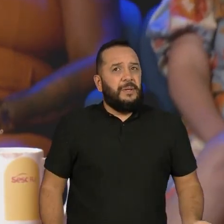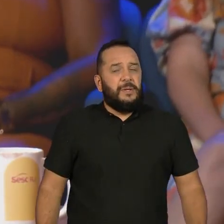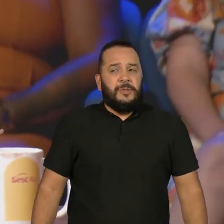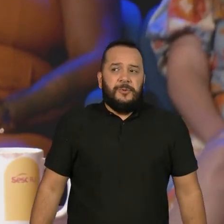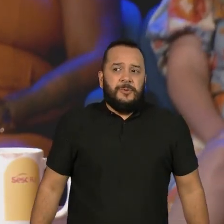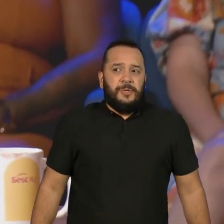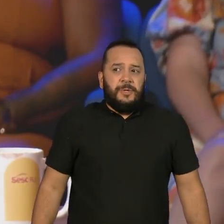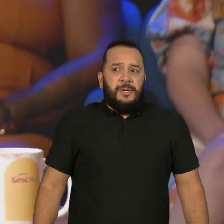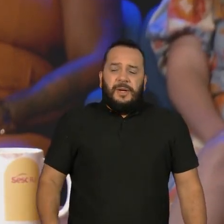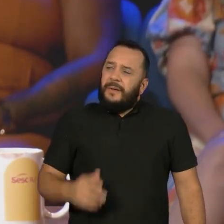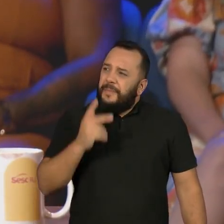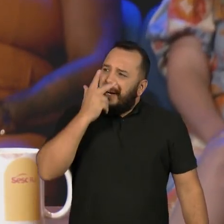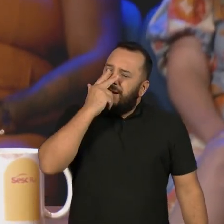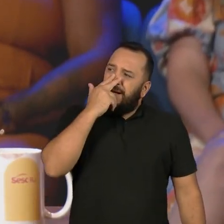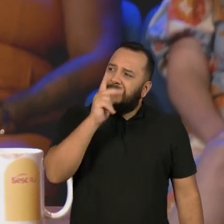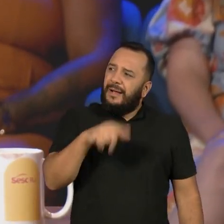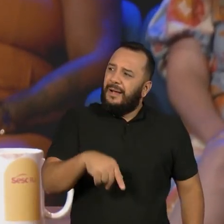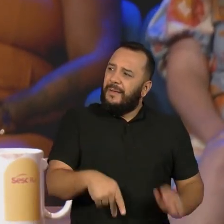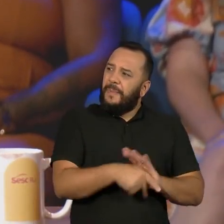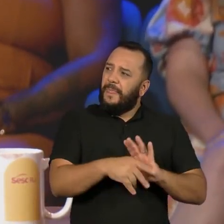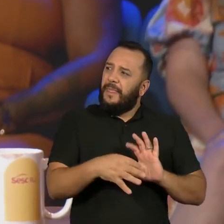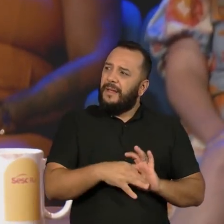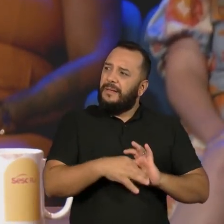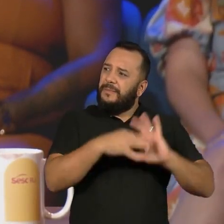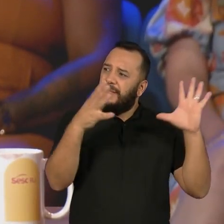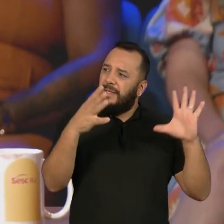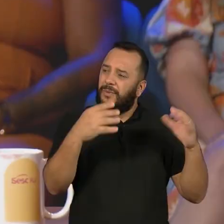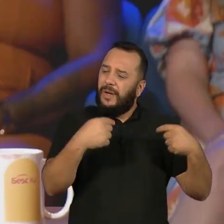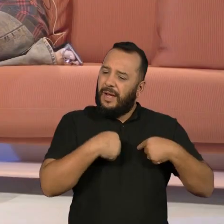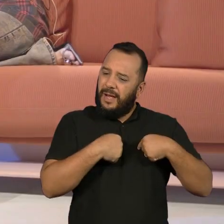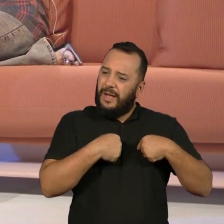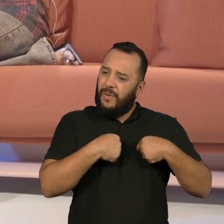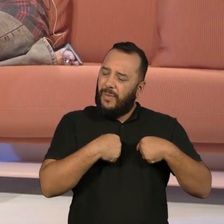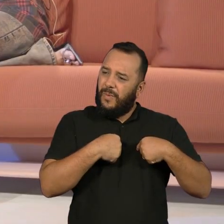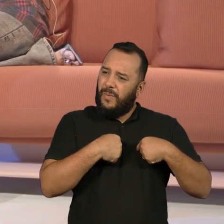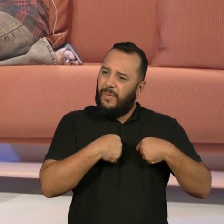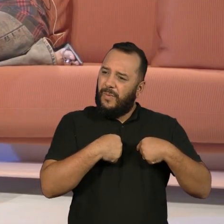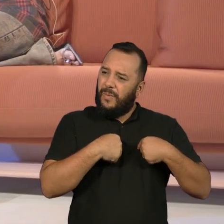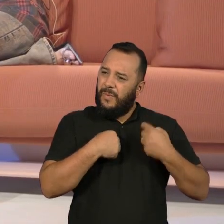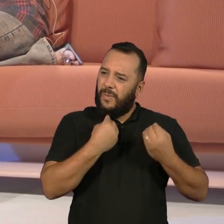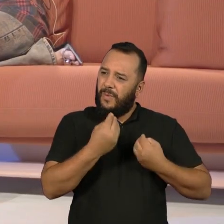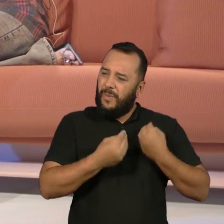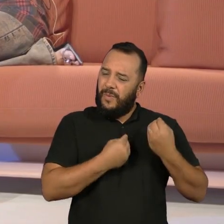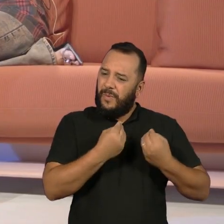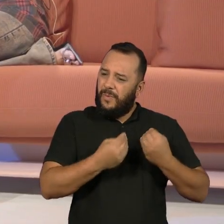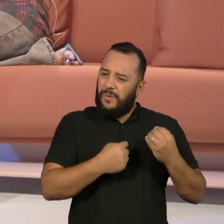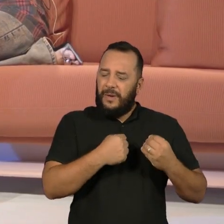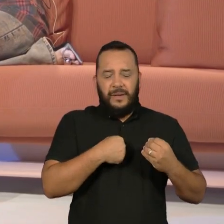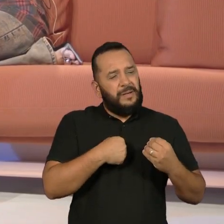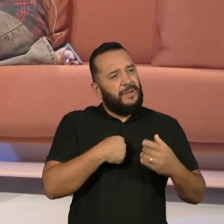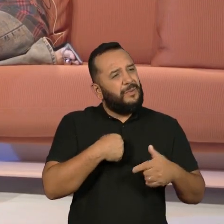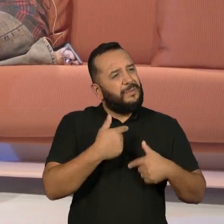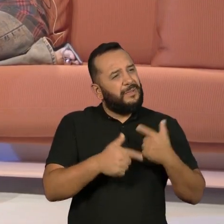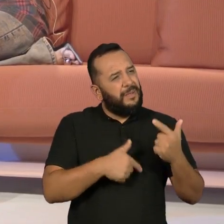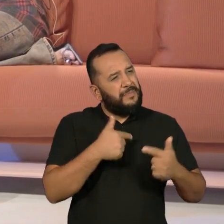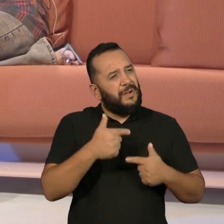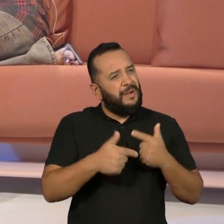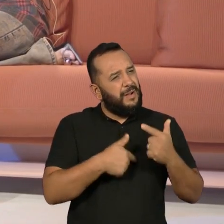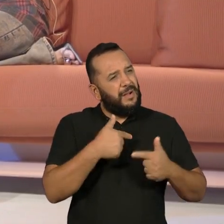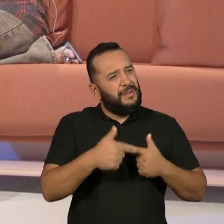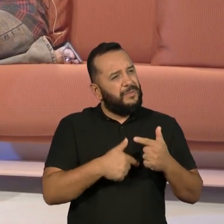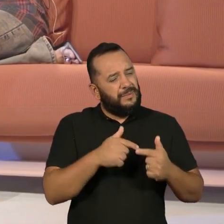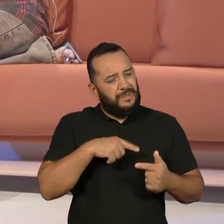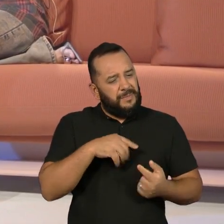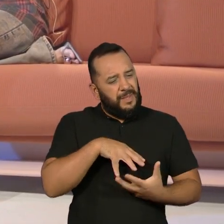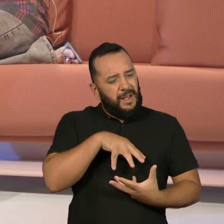tão libertador quando a gente percebe assim, mas é comigo. Como é que eu trabalho com as rasgaduras que tem na minha